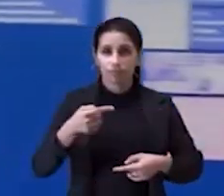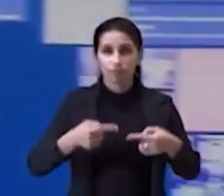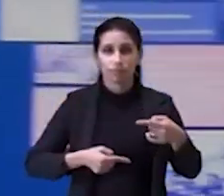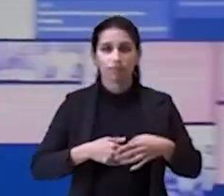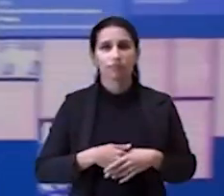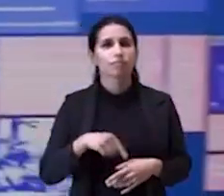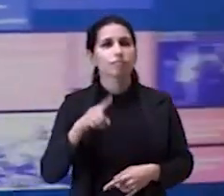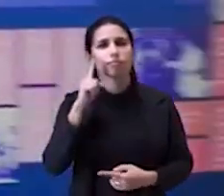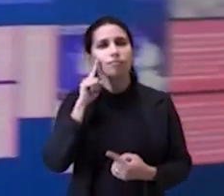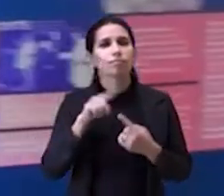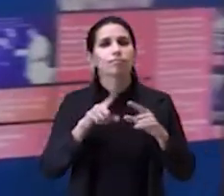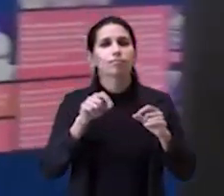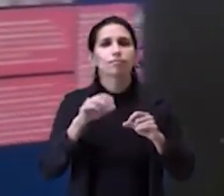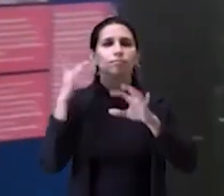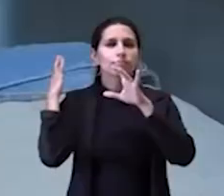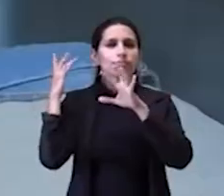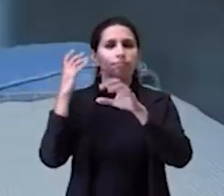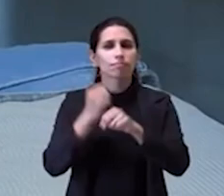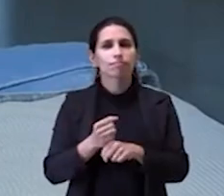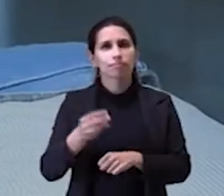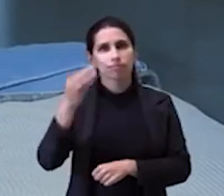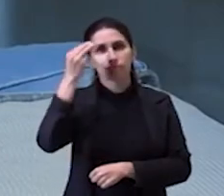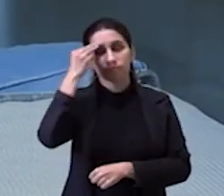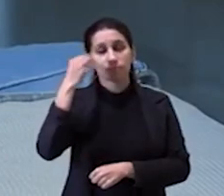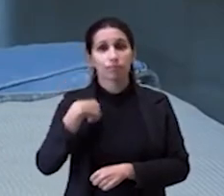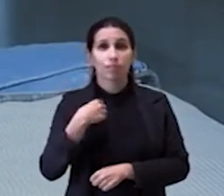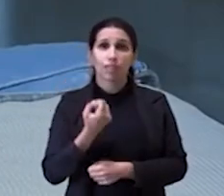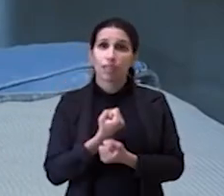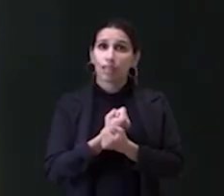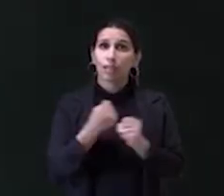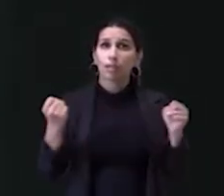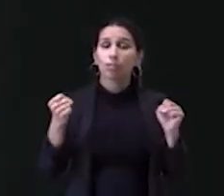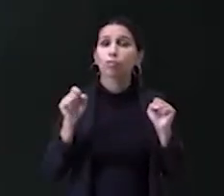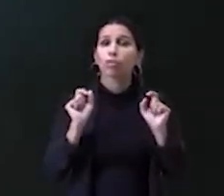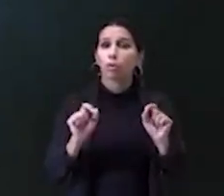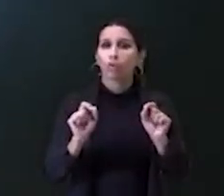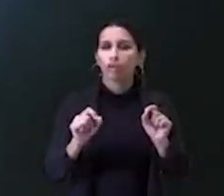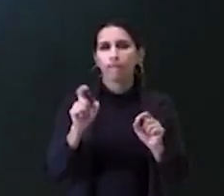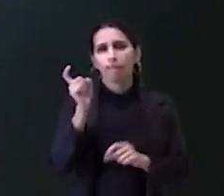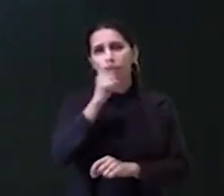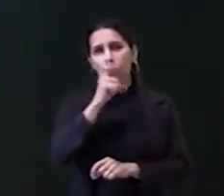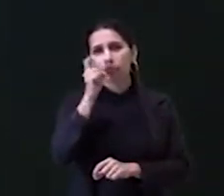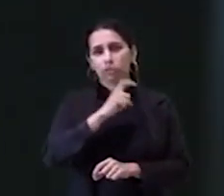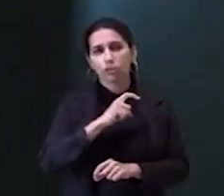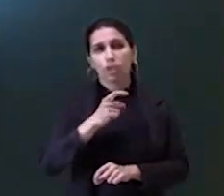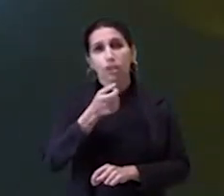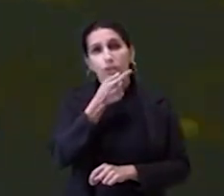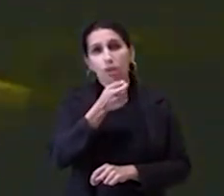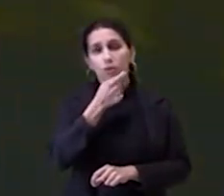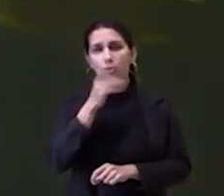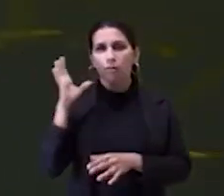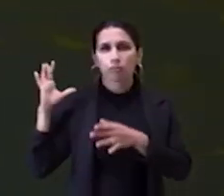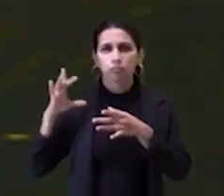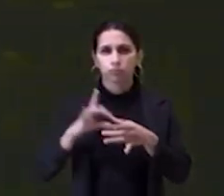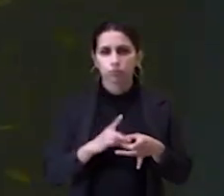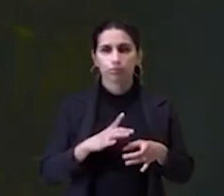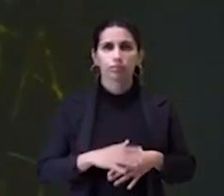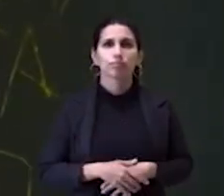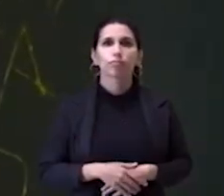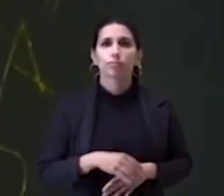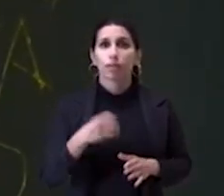recuperar a memória e impedir A falsificação da história o tops o